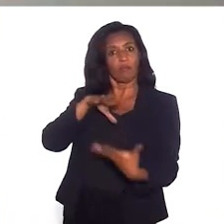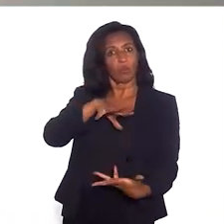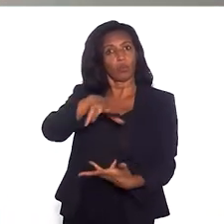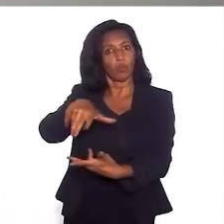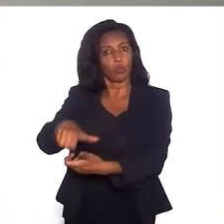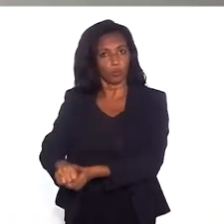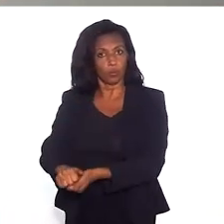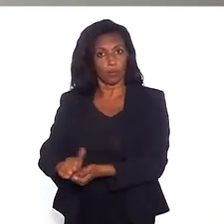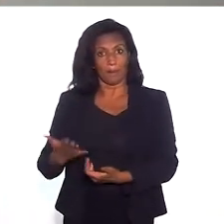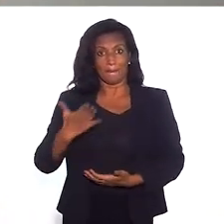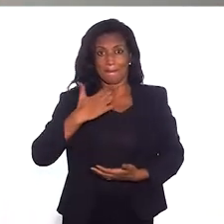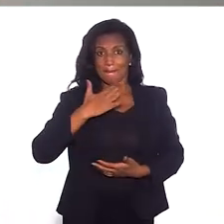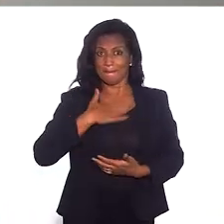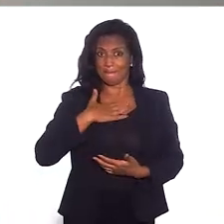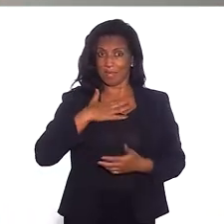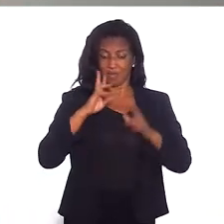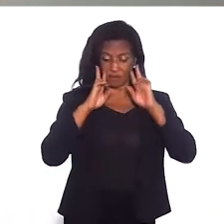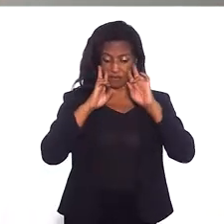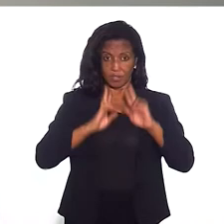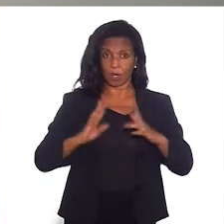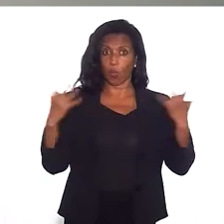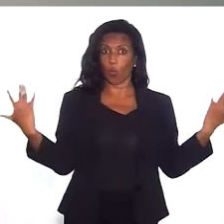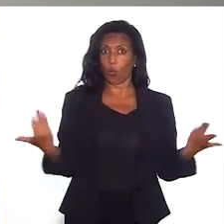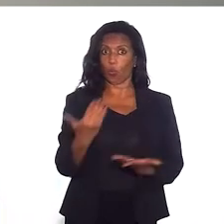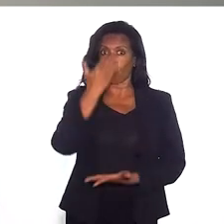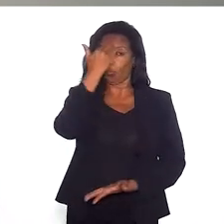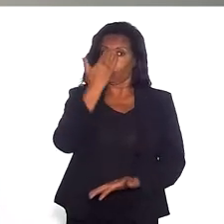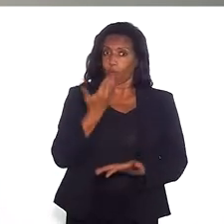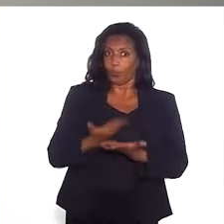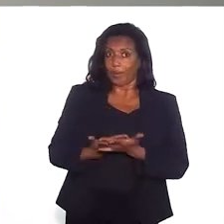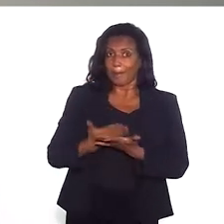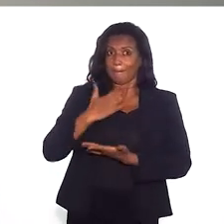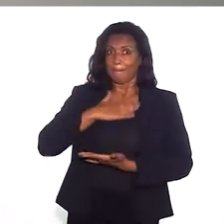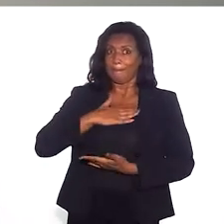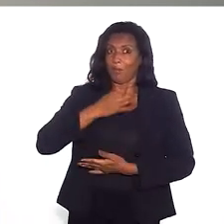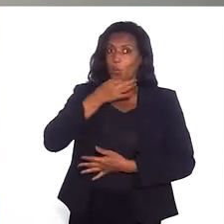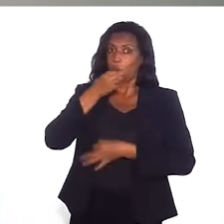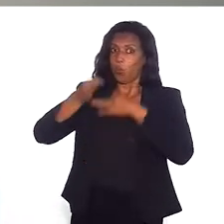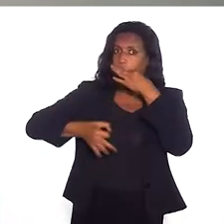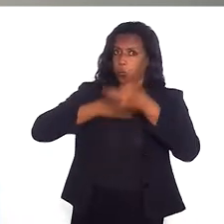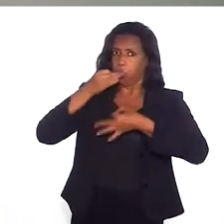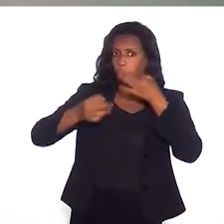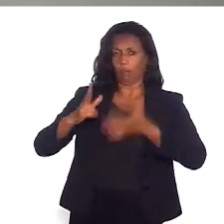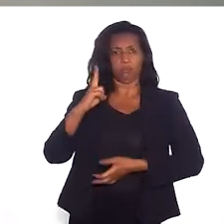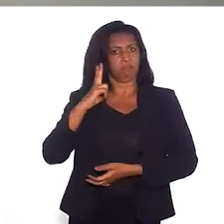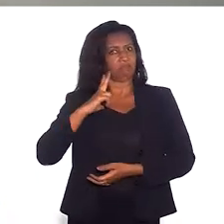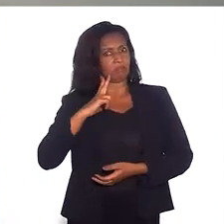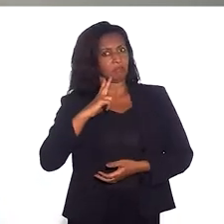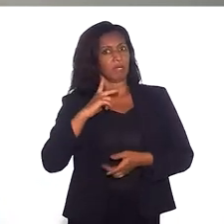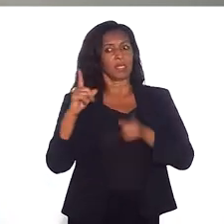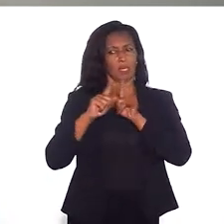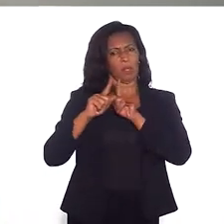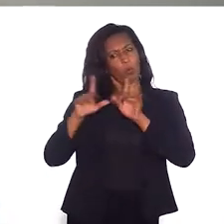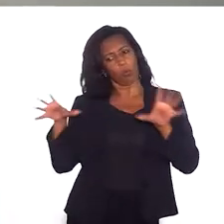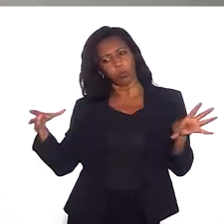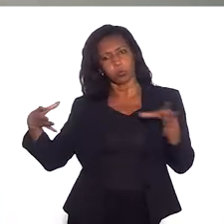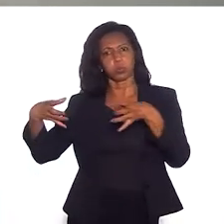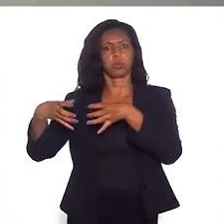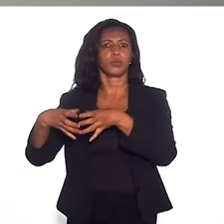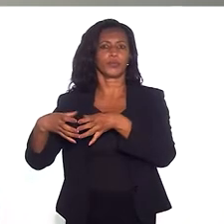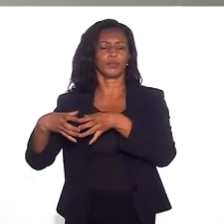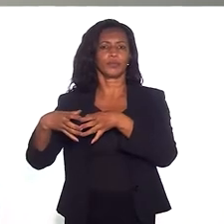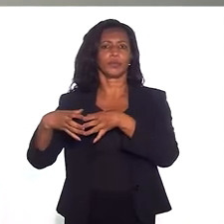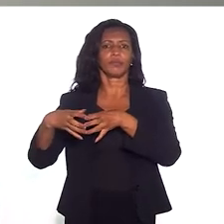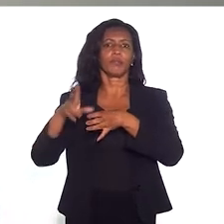mundo. Mas, para mim, assim, na minha visão hoje, naquilo que eu acredito, acredito individualmente, também acredito